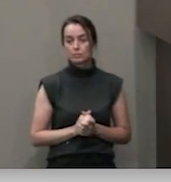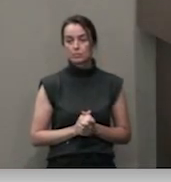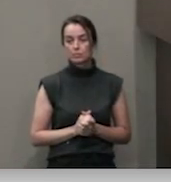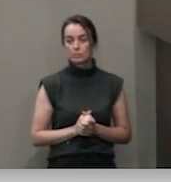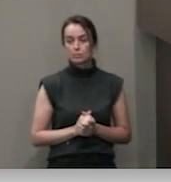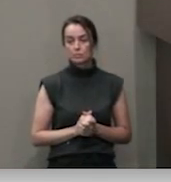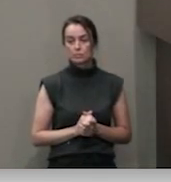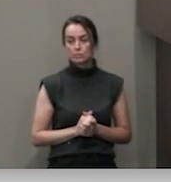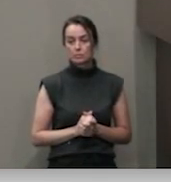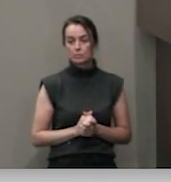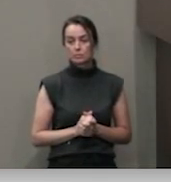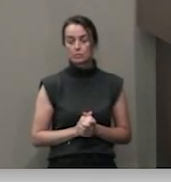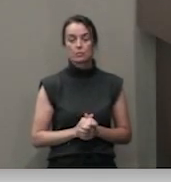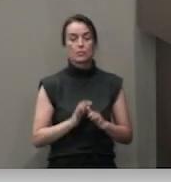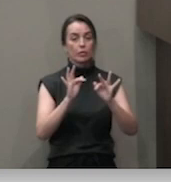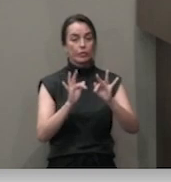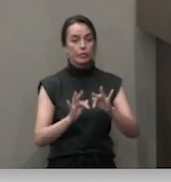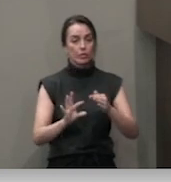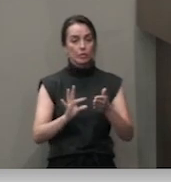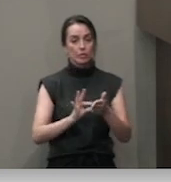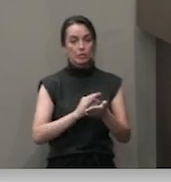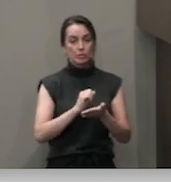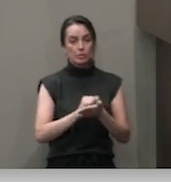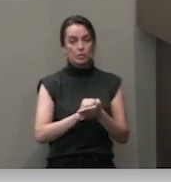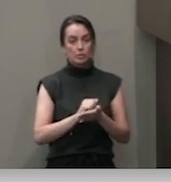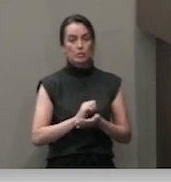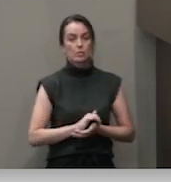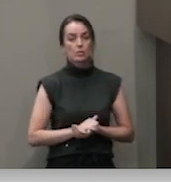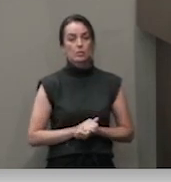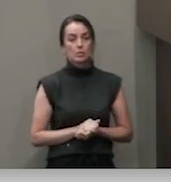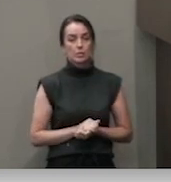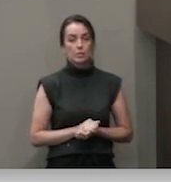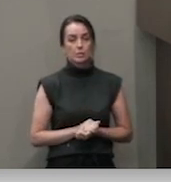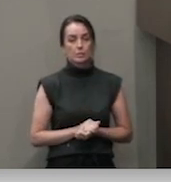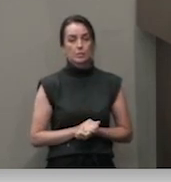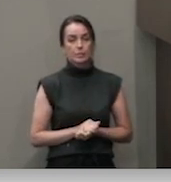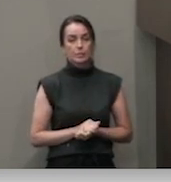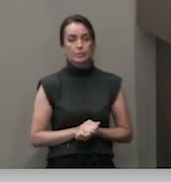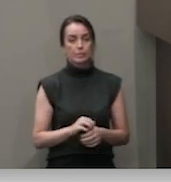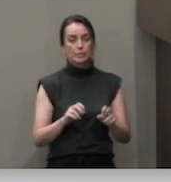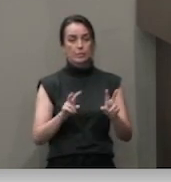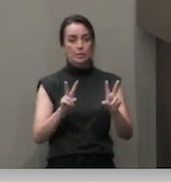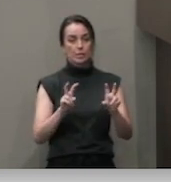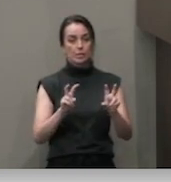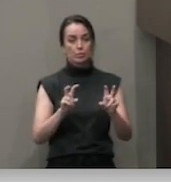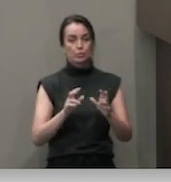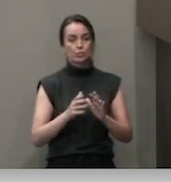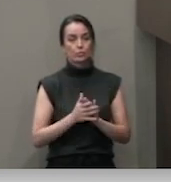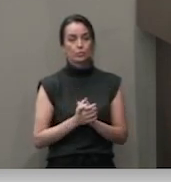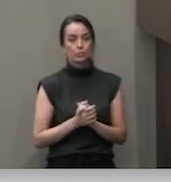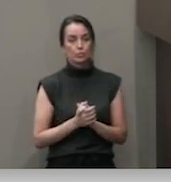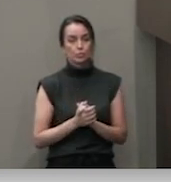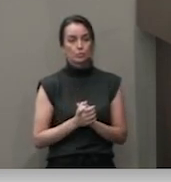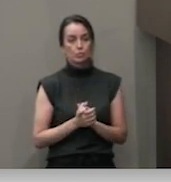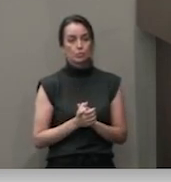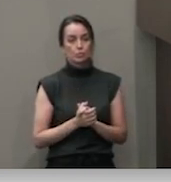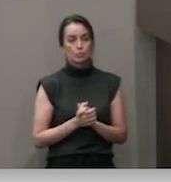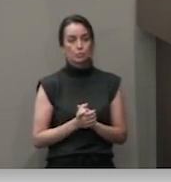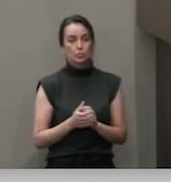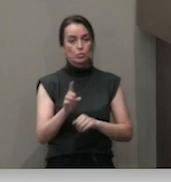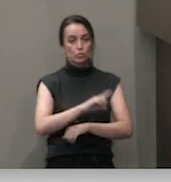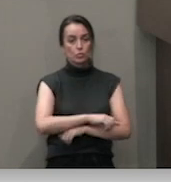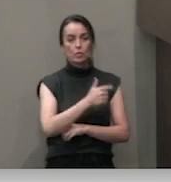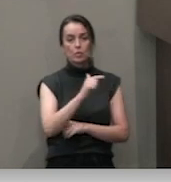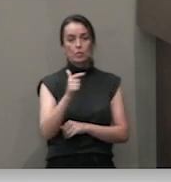conduzida encerradas inscrições ordem do dia sem matéria